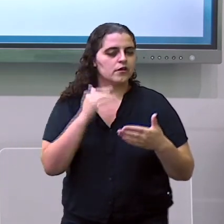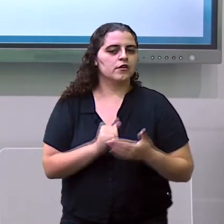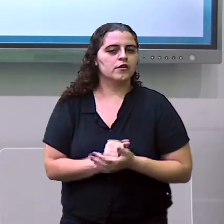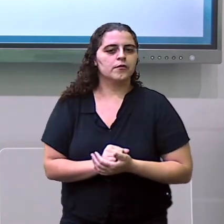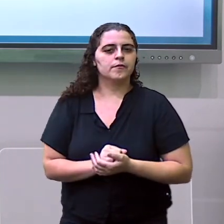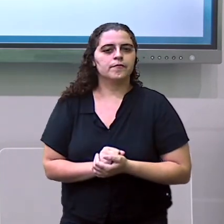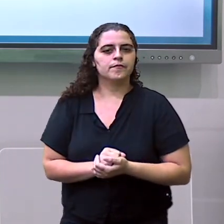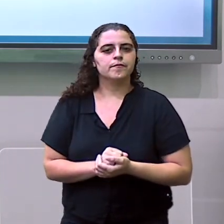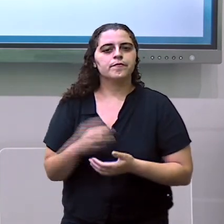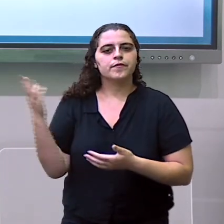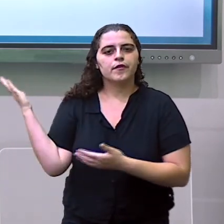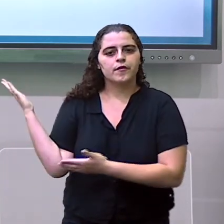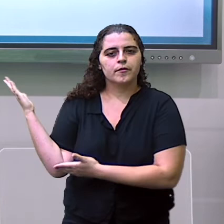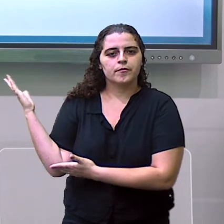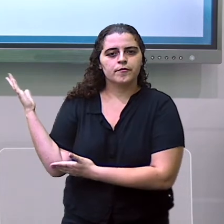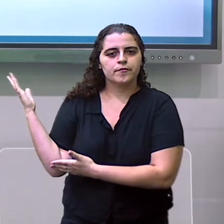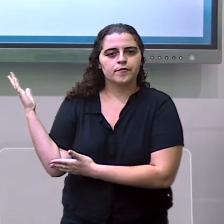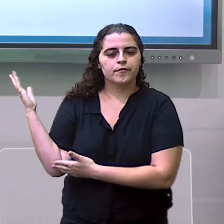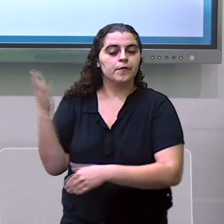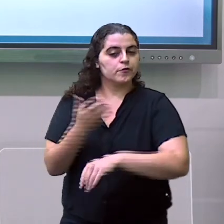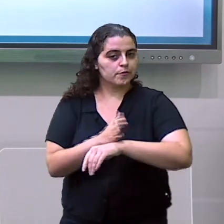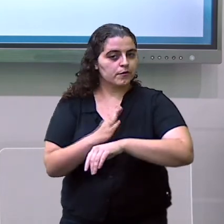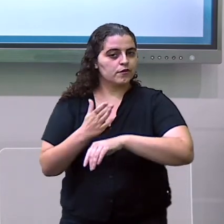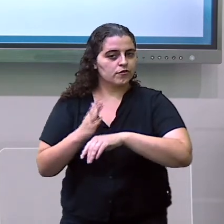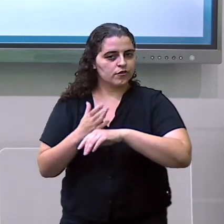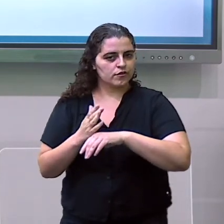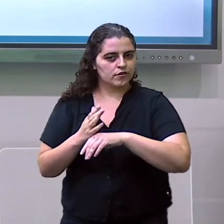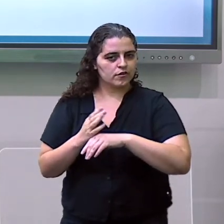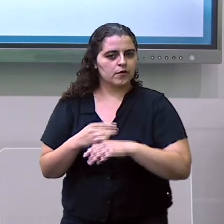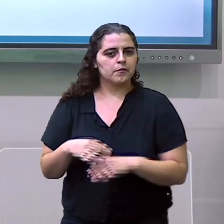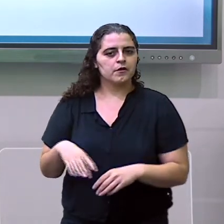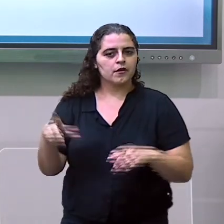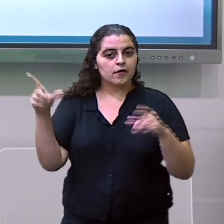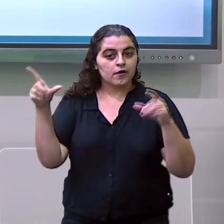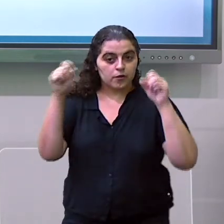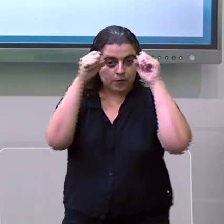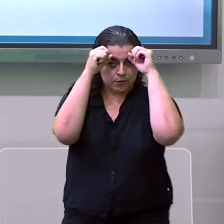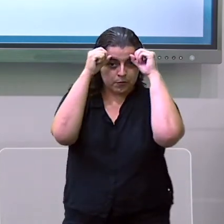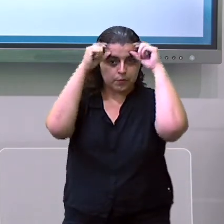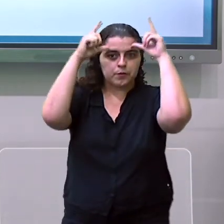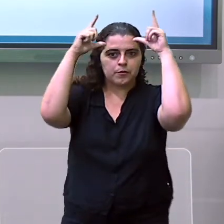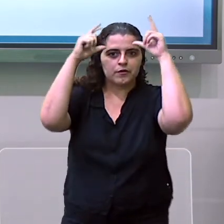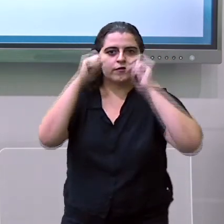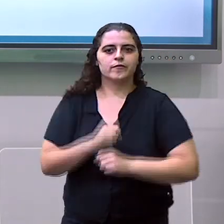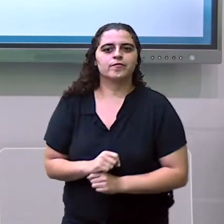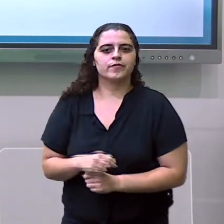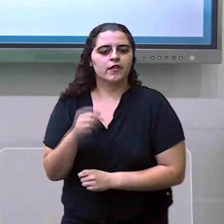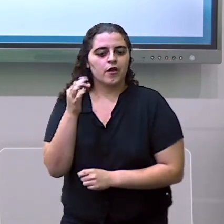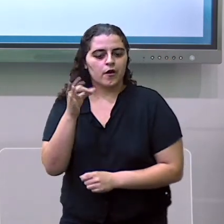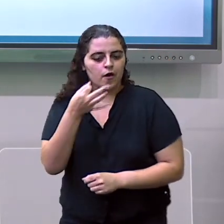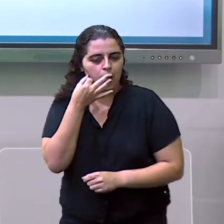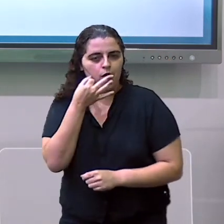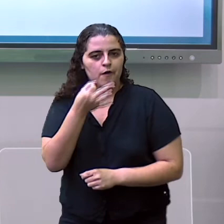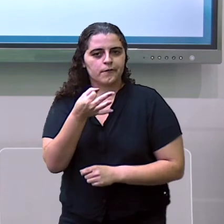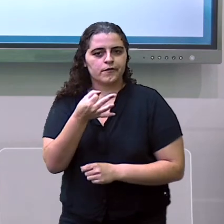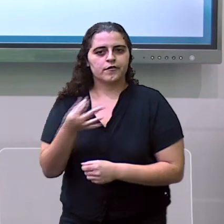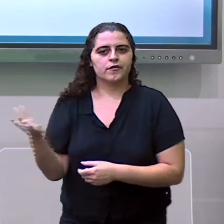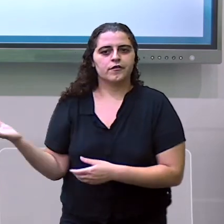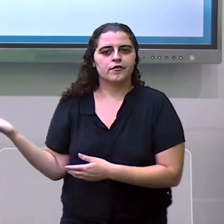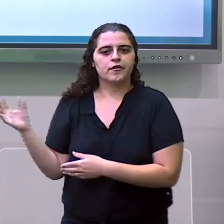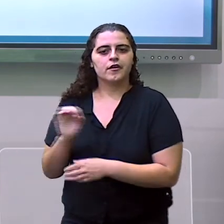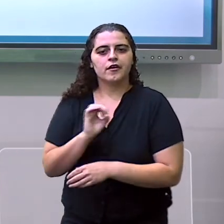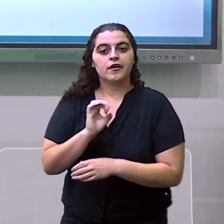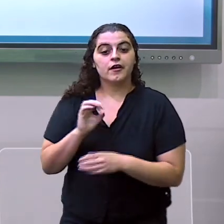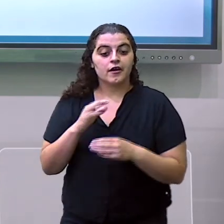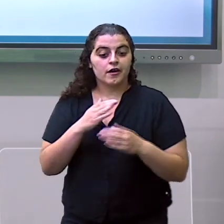atividades. Então, vamos fazer então algumas práticas nos exercícios para que vocês aí possam ficar ligadinhos enquanto entender